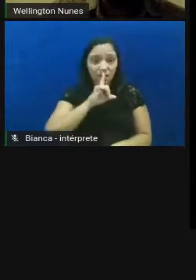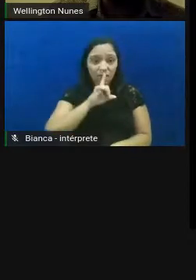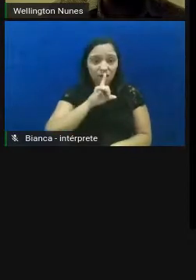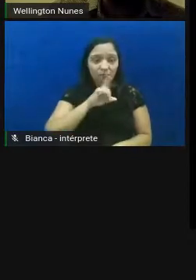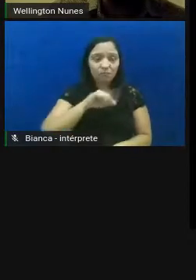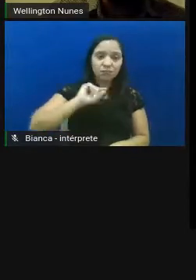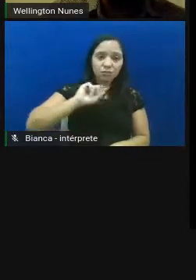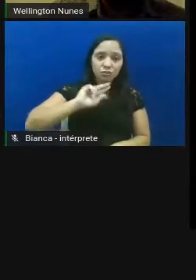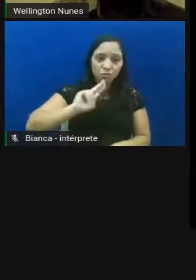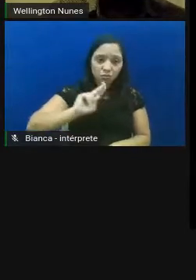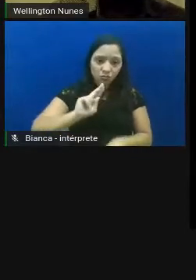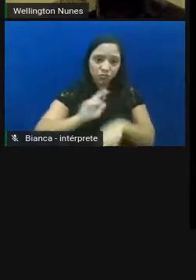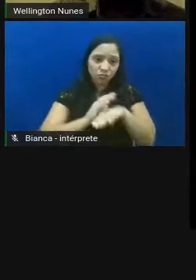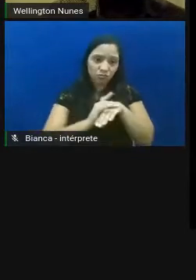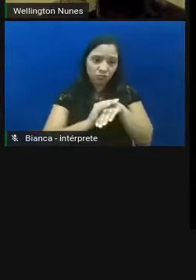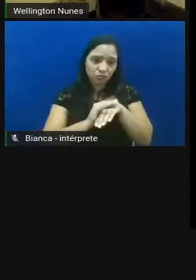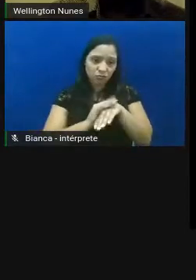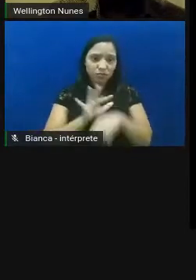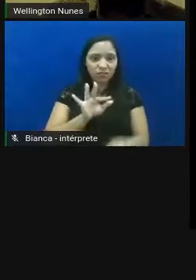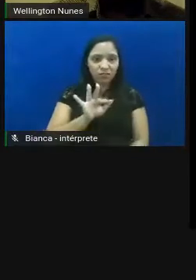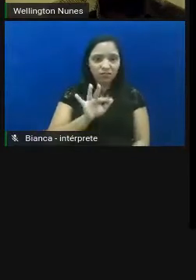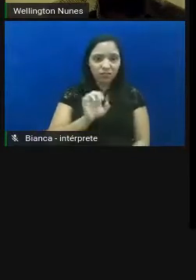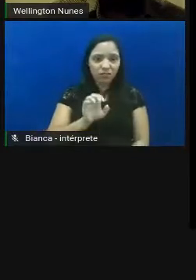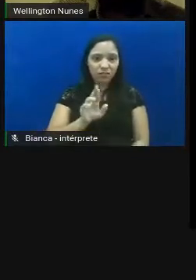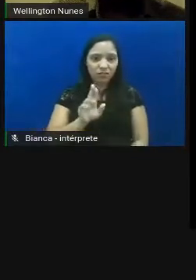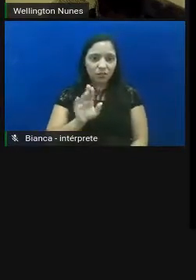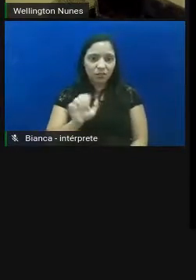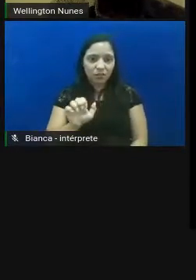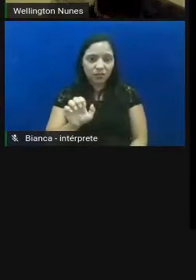áreas sem recomendação de vacinação.